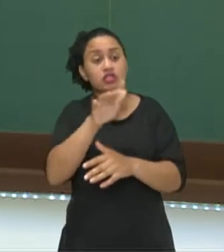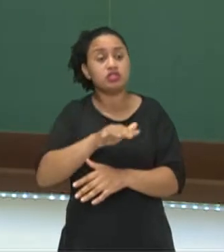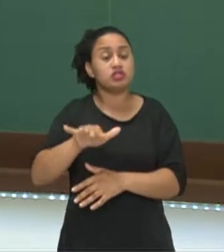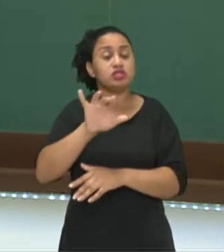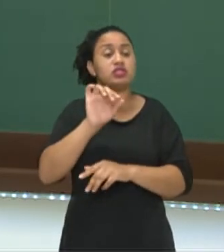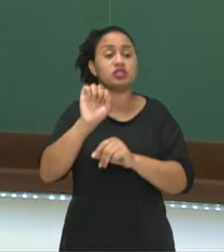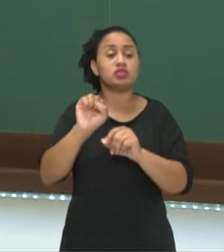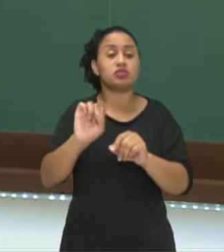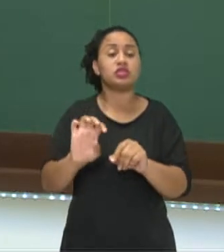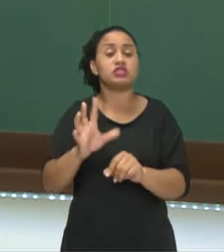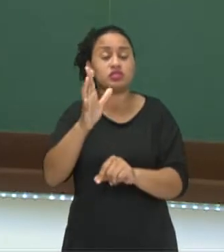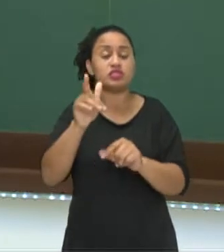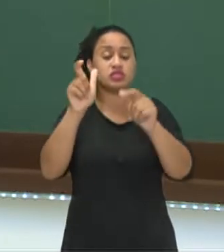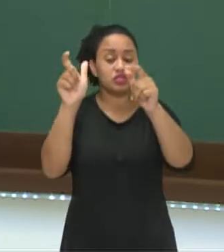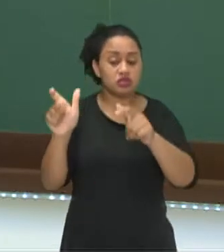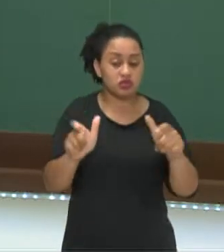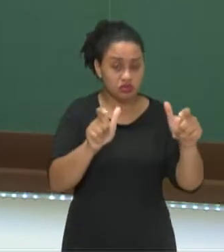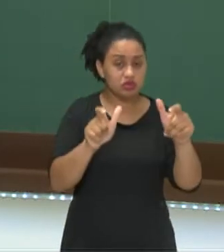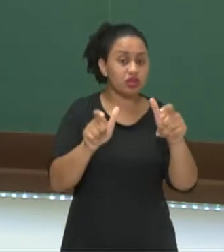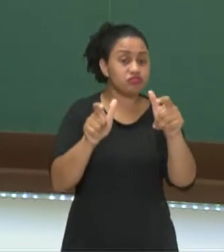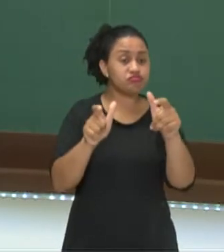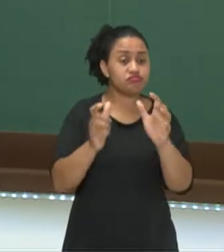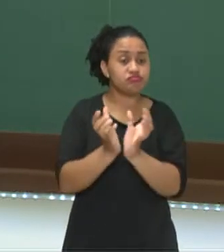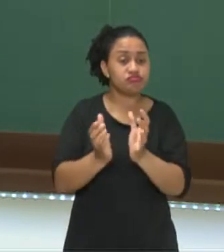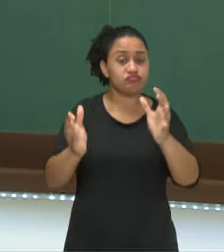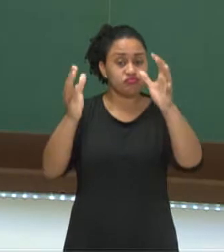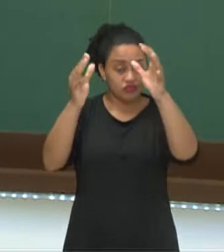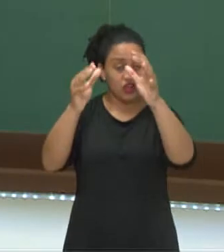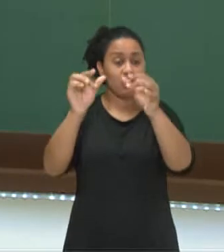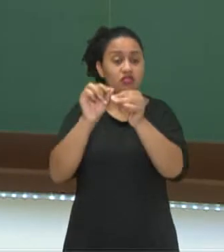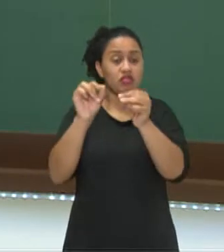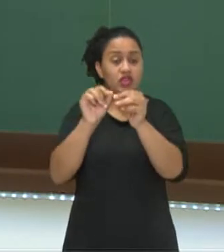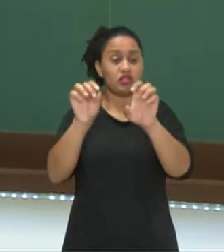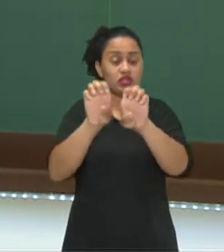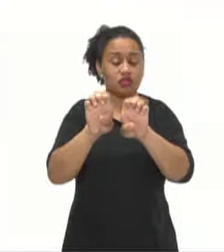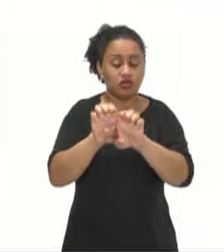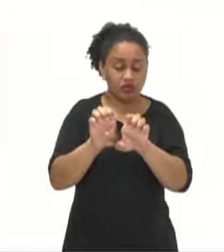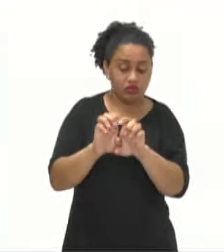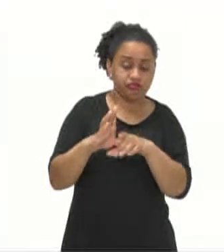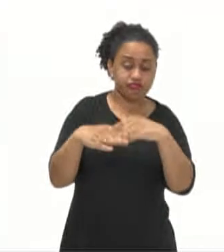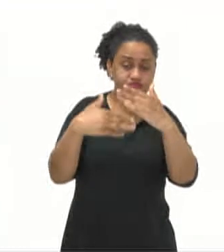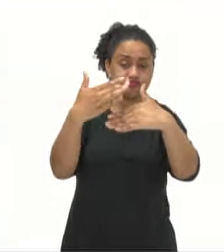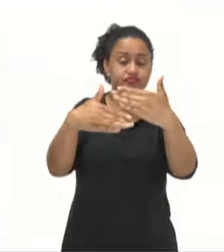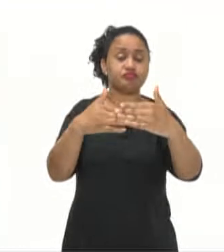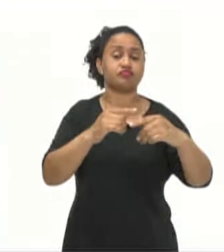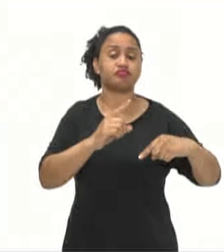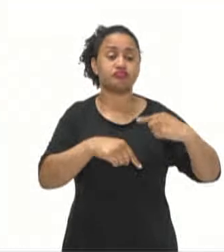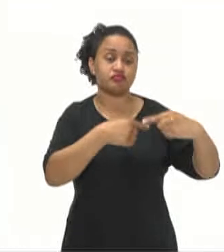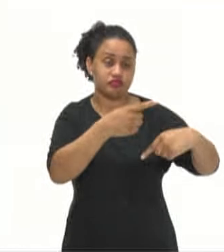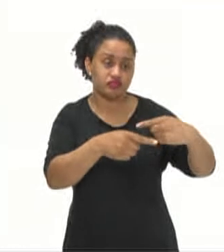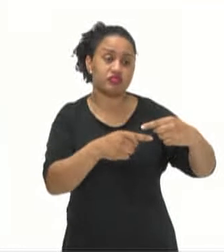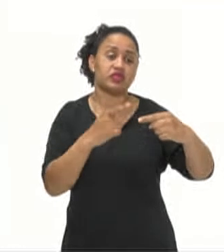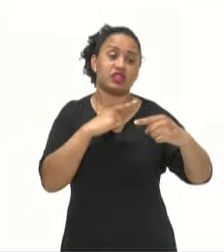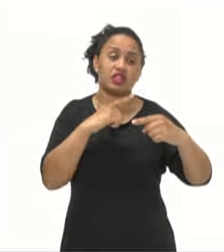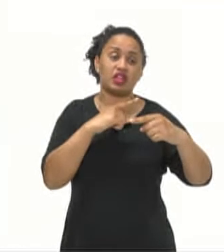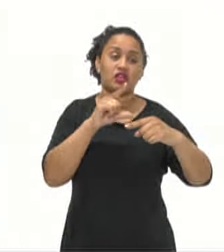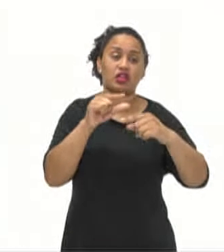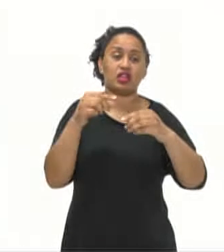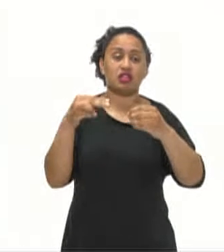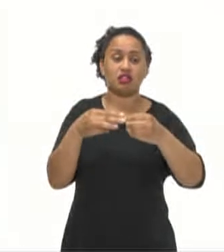Situações que podem acontecer no ambiente da esponja faz com que estruturas reprodutivas, que são formadas por